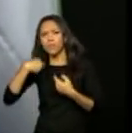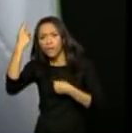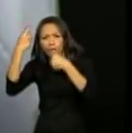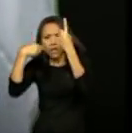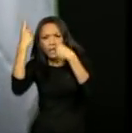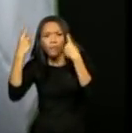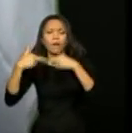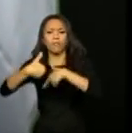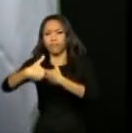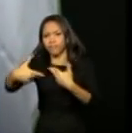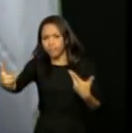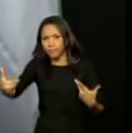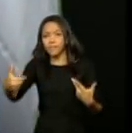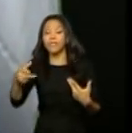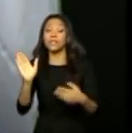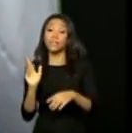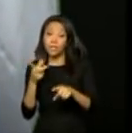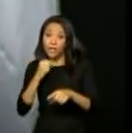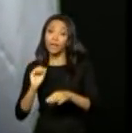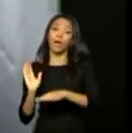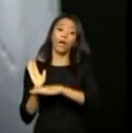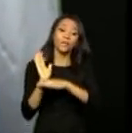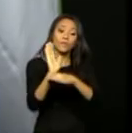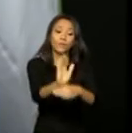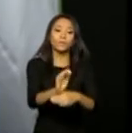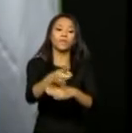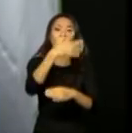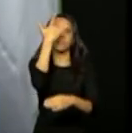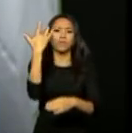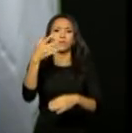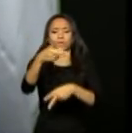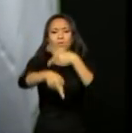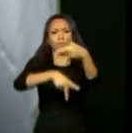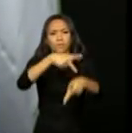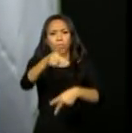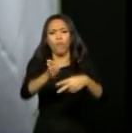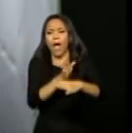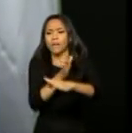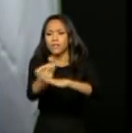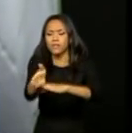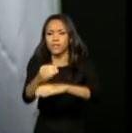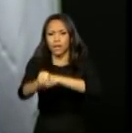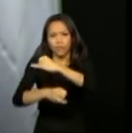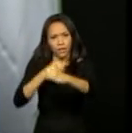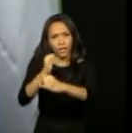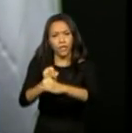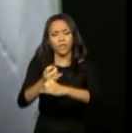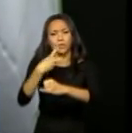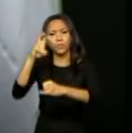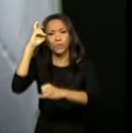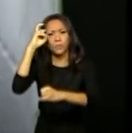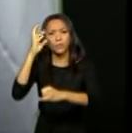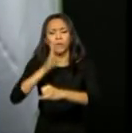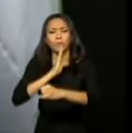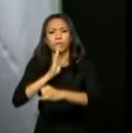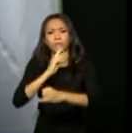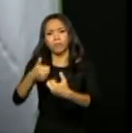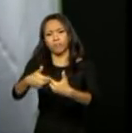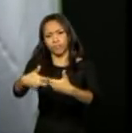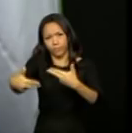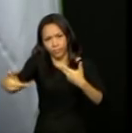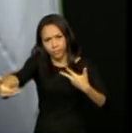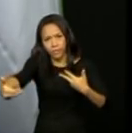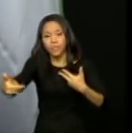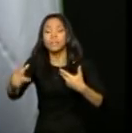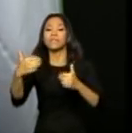demandas dos cidadãos de acessar e compartilhar cultura e conhecimento, respondendo à tarefa imposta pelo Marco